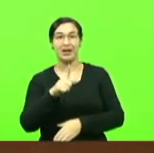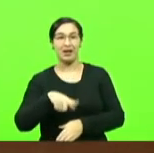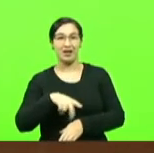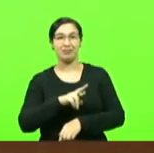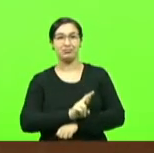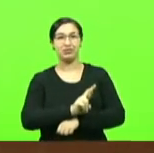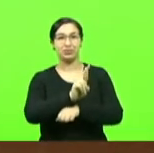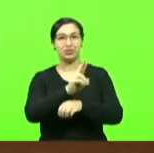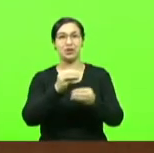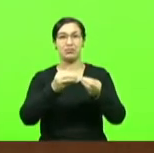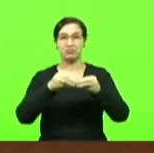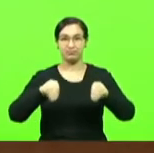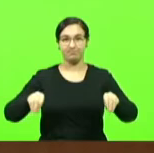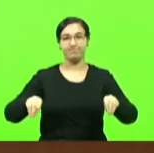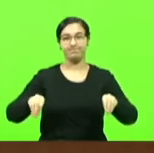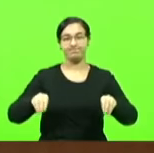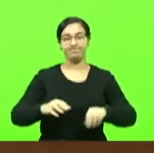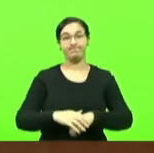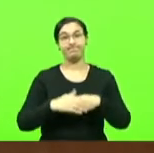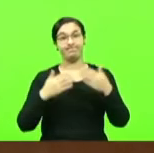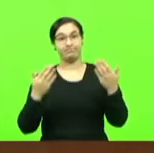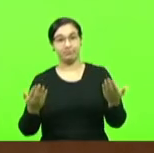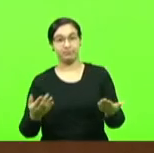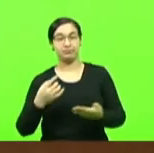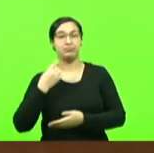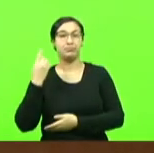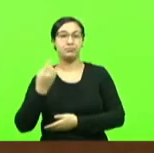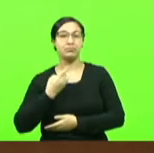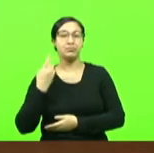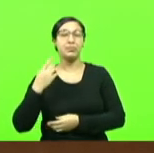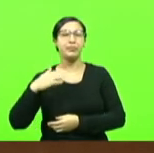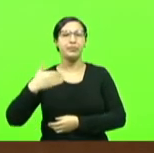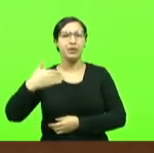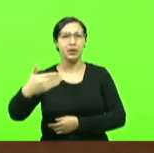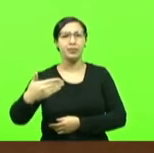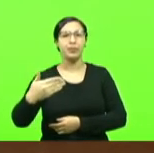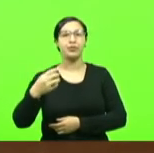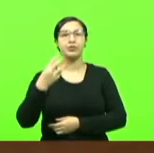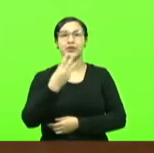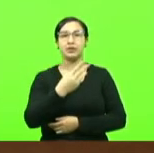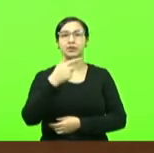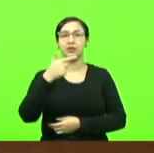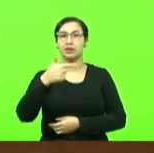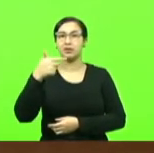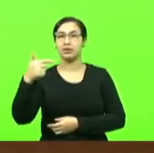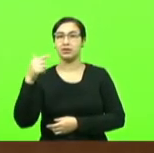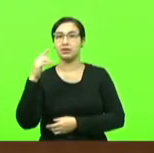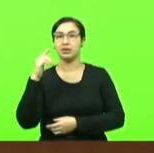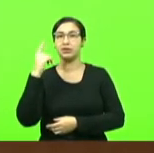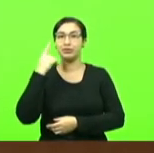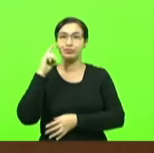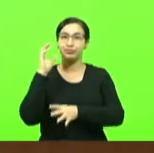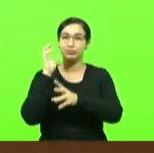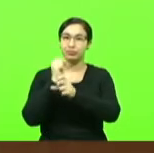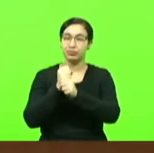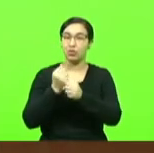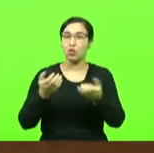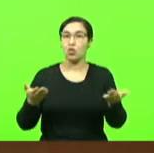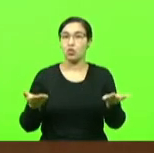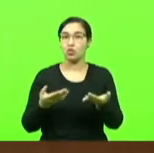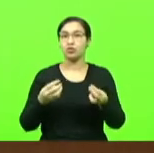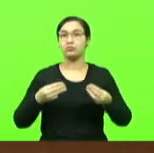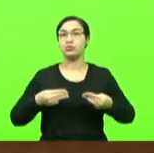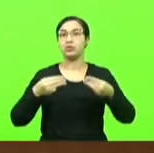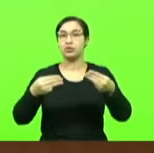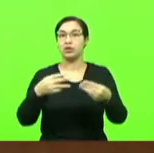prejuízo. Então, senhores deputados, depois de 377 dias completados hoje, o Ministério